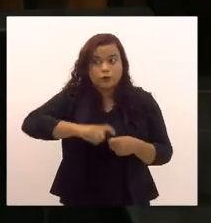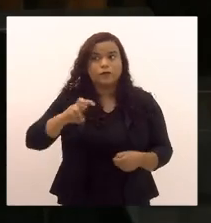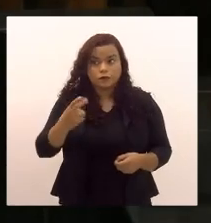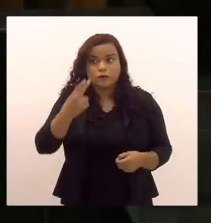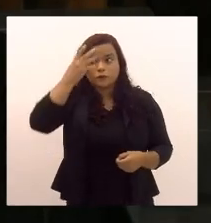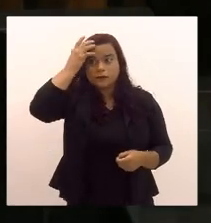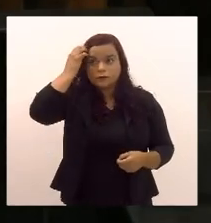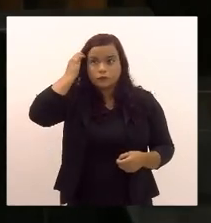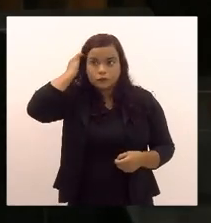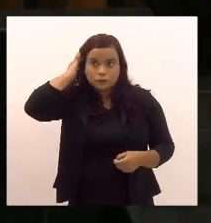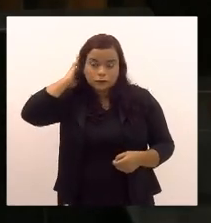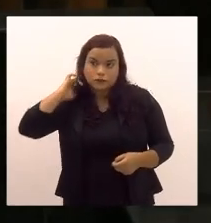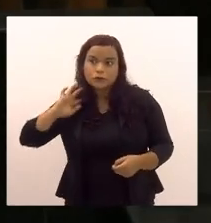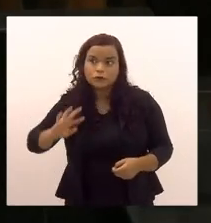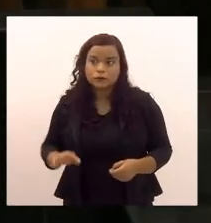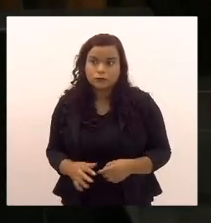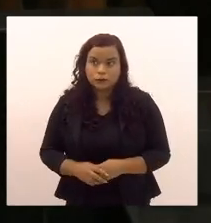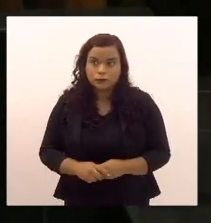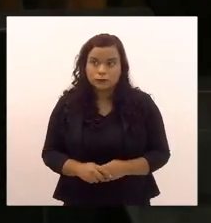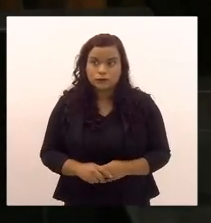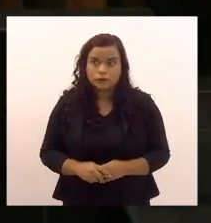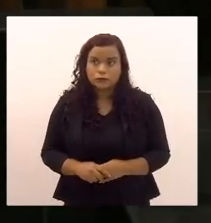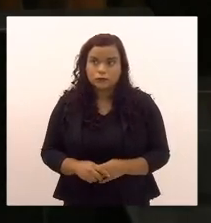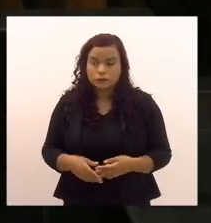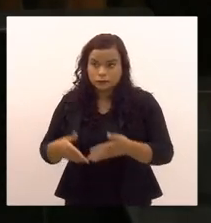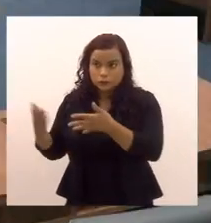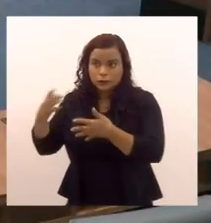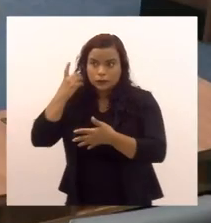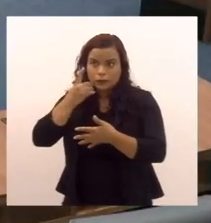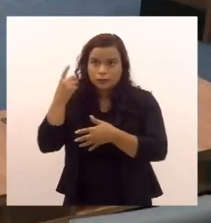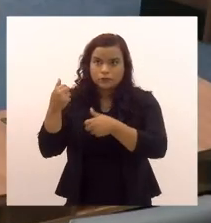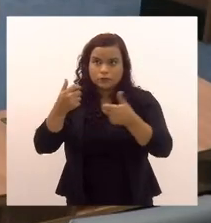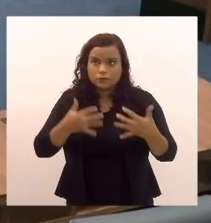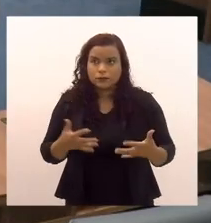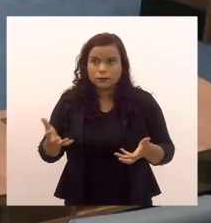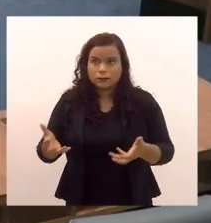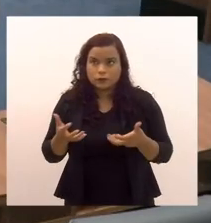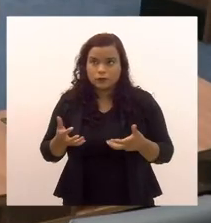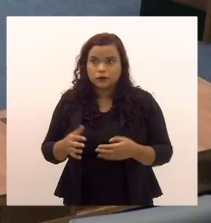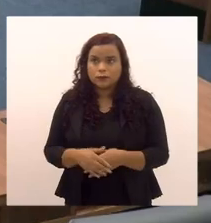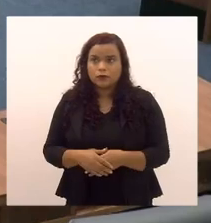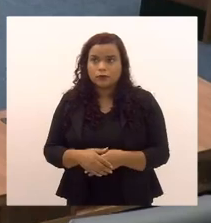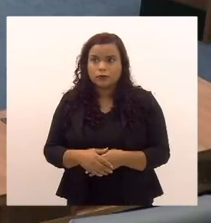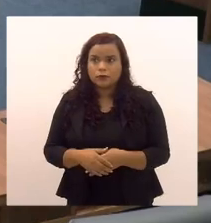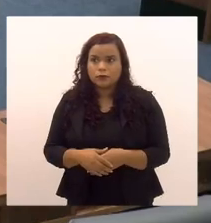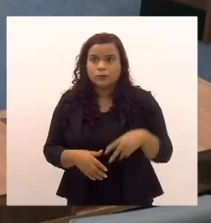vou sim pois não foi muito apertada fica à vontade ta